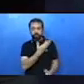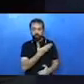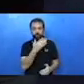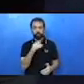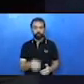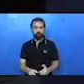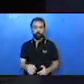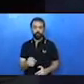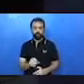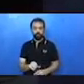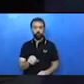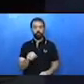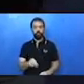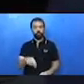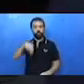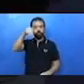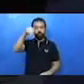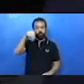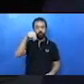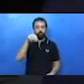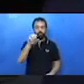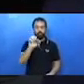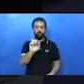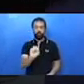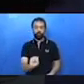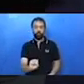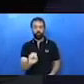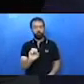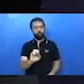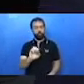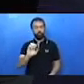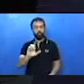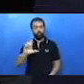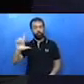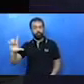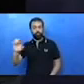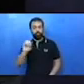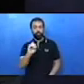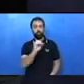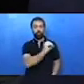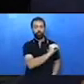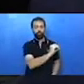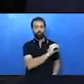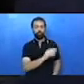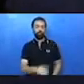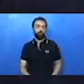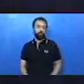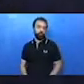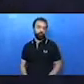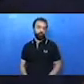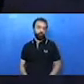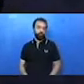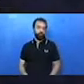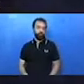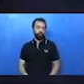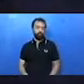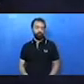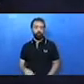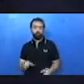ventos, com os pontos cardeais e colaterais. A rosa dos ventos, ela nos mostra